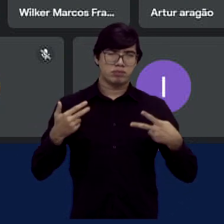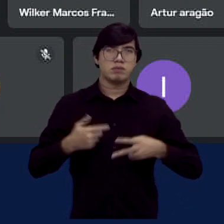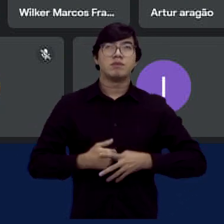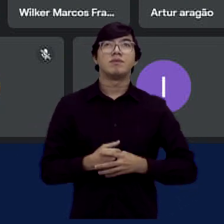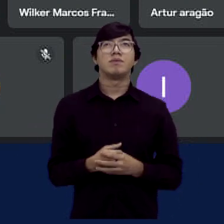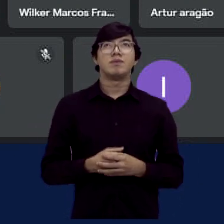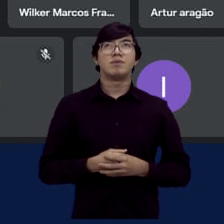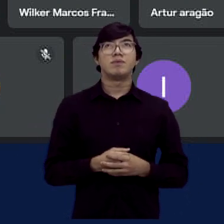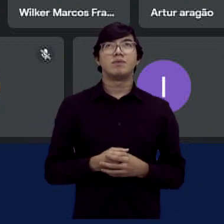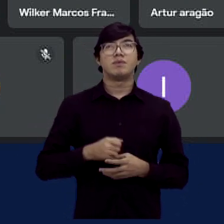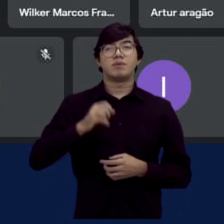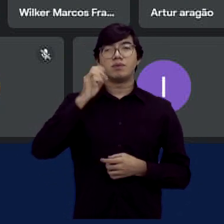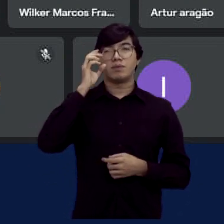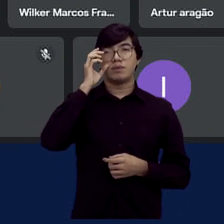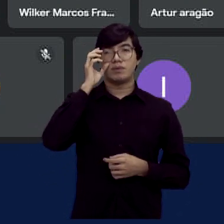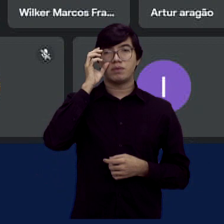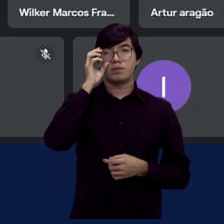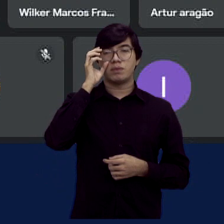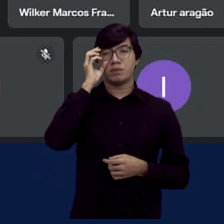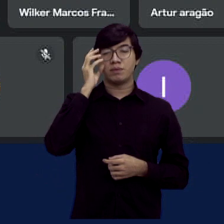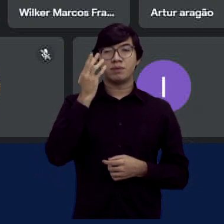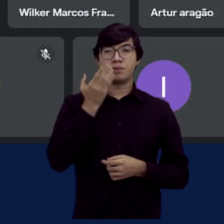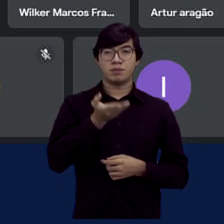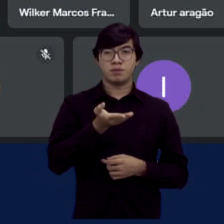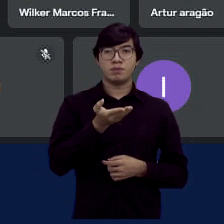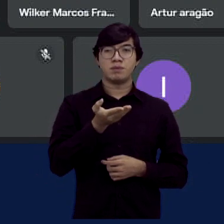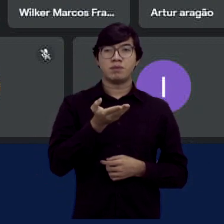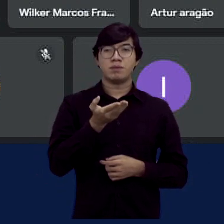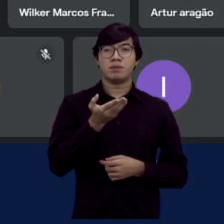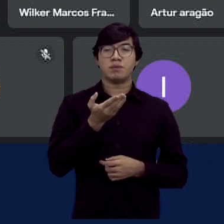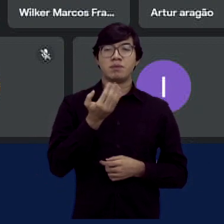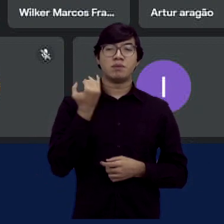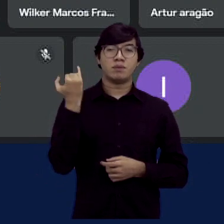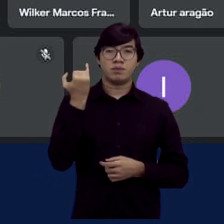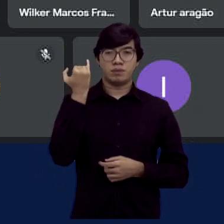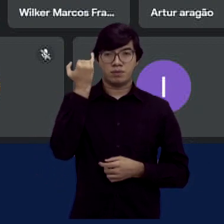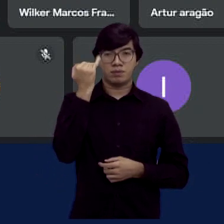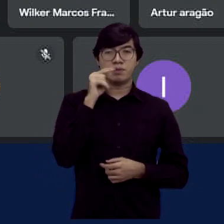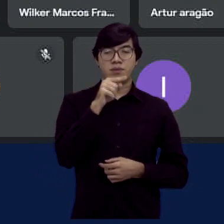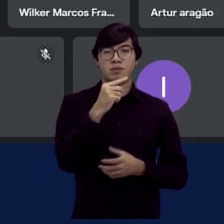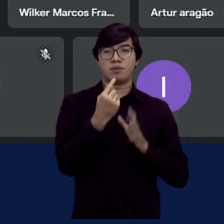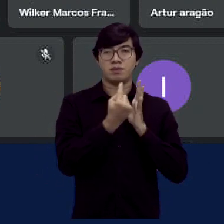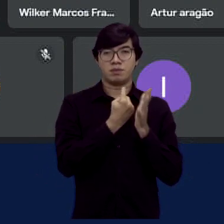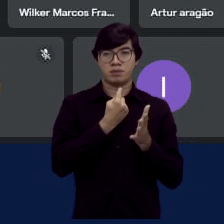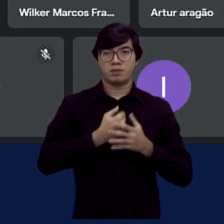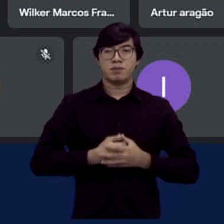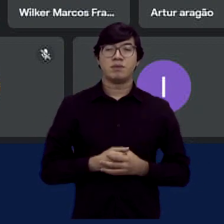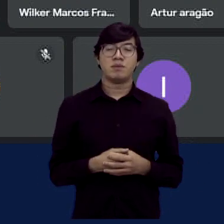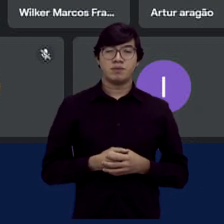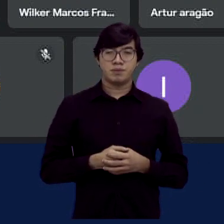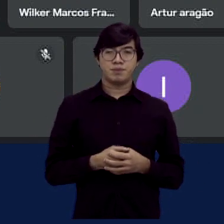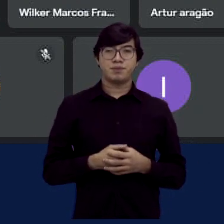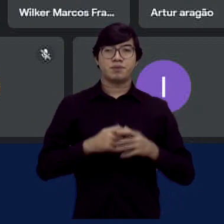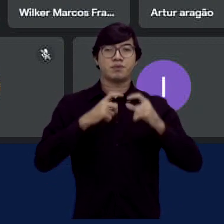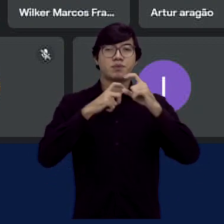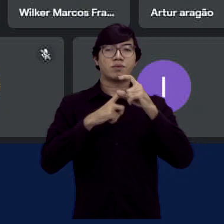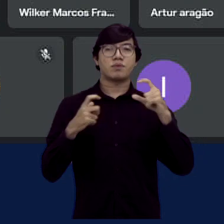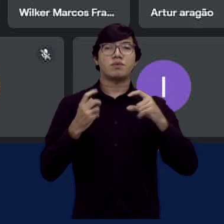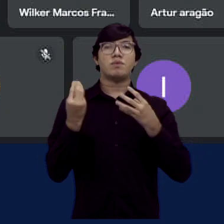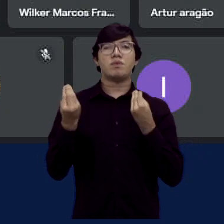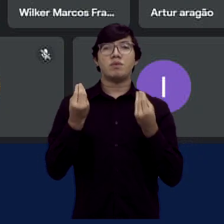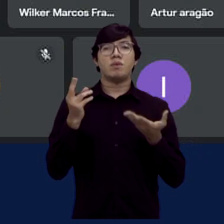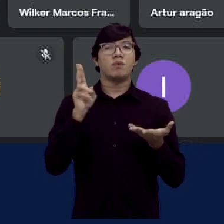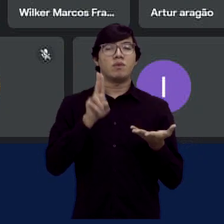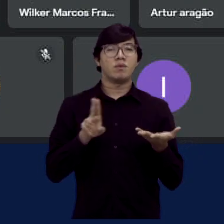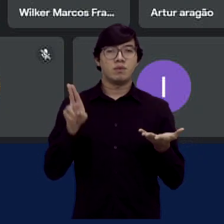aí você vem a pergunta que eu acho essencial. Quadrinhos como? Como é que você vai trabalhar com quadrinhos? Como é que você